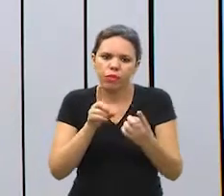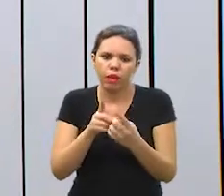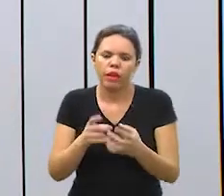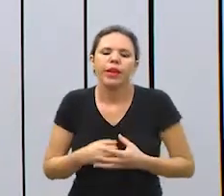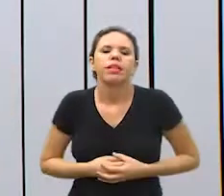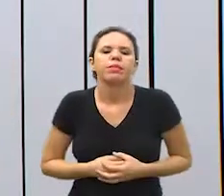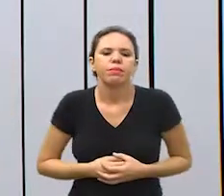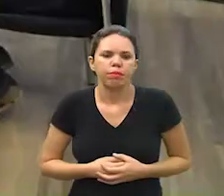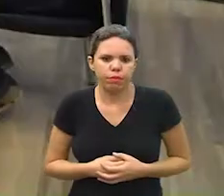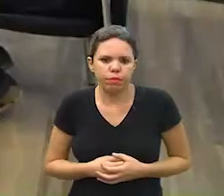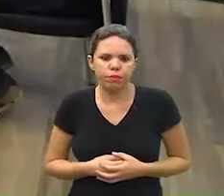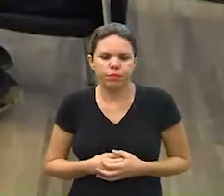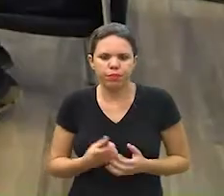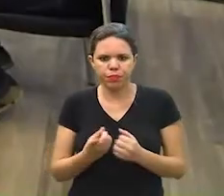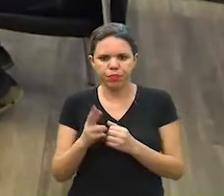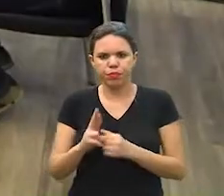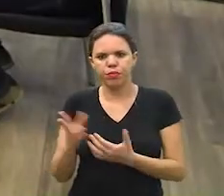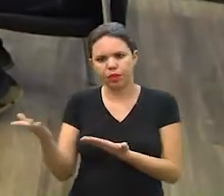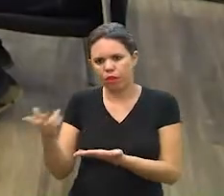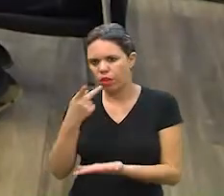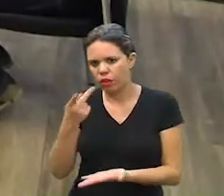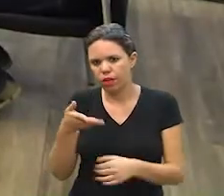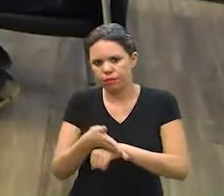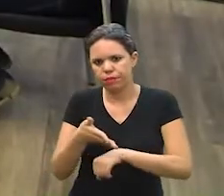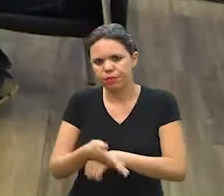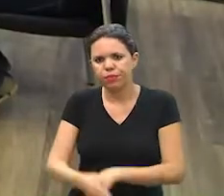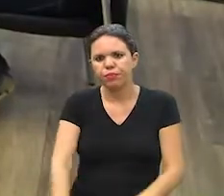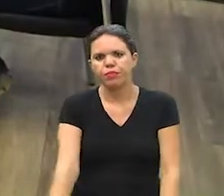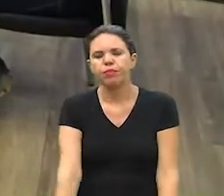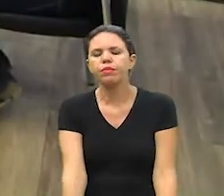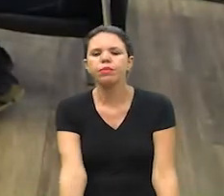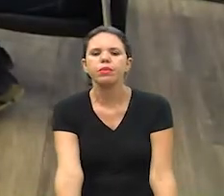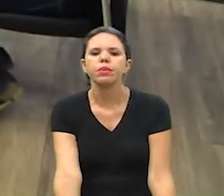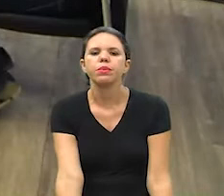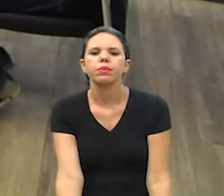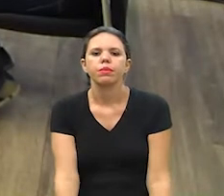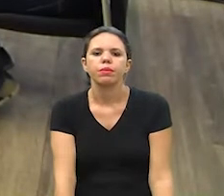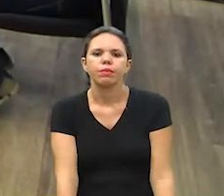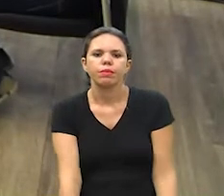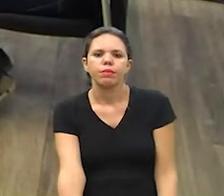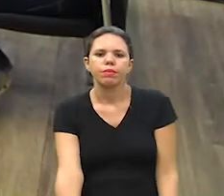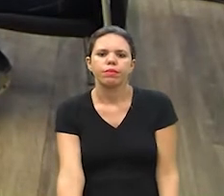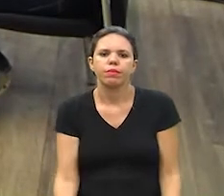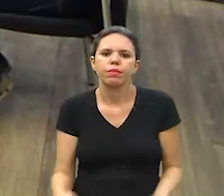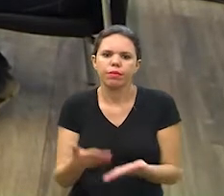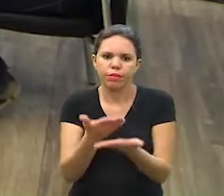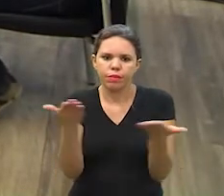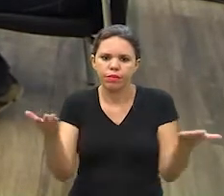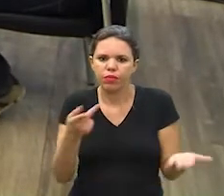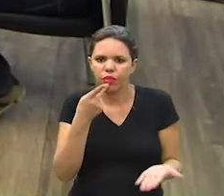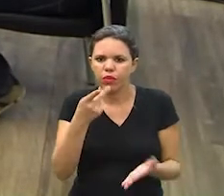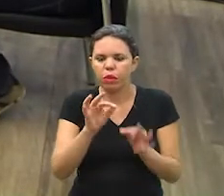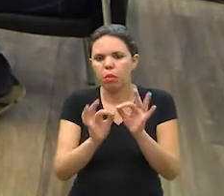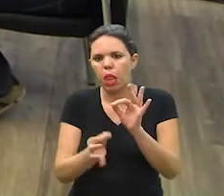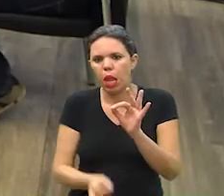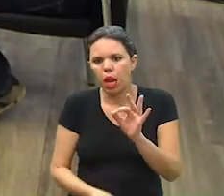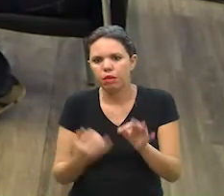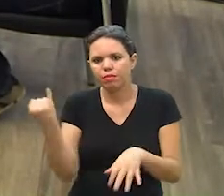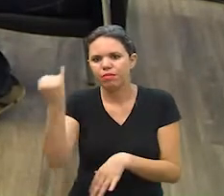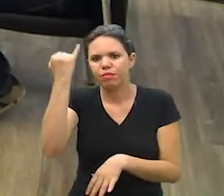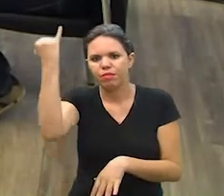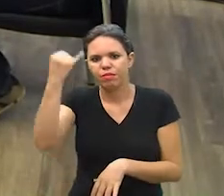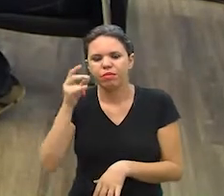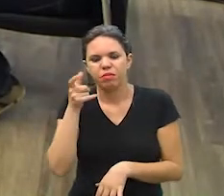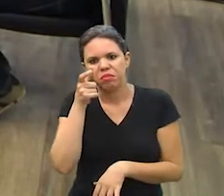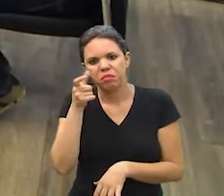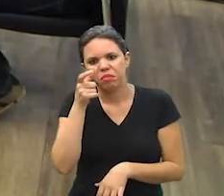assistida. Doutora Carmen, quero que a senhora participe também. Pois é, vocês falaram tantas coisas importantes que eu